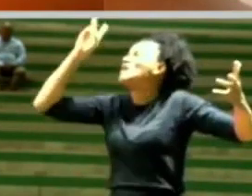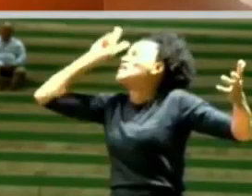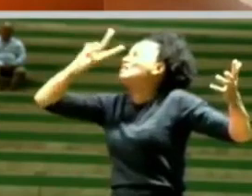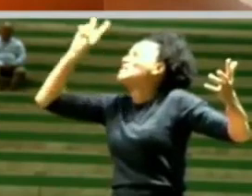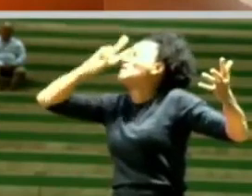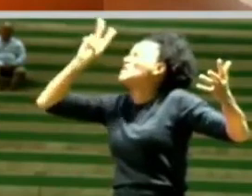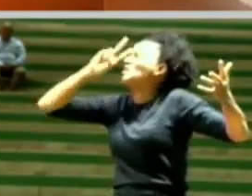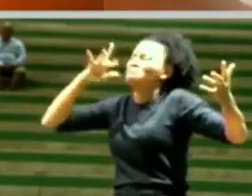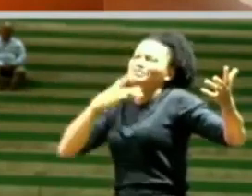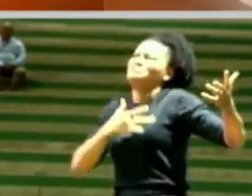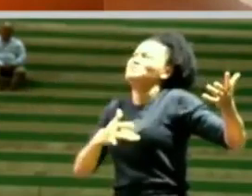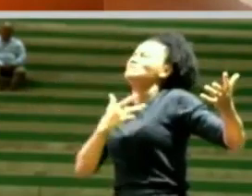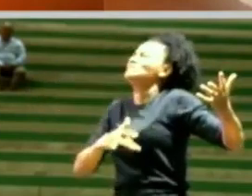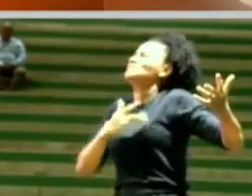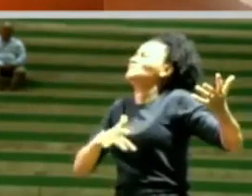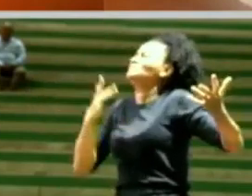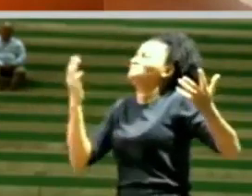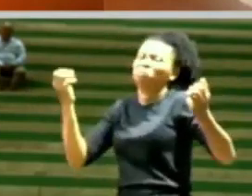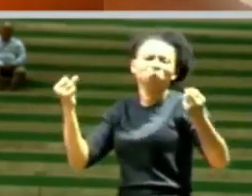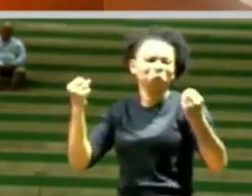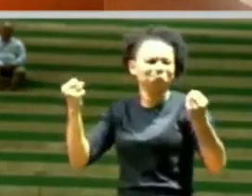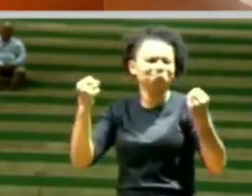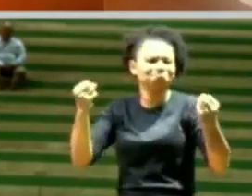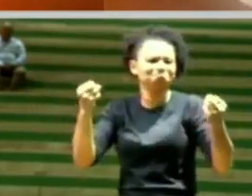lembra-te da misericórdia.